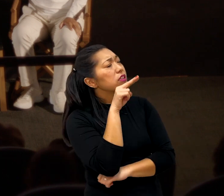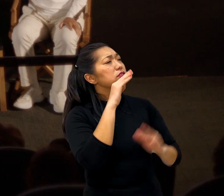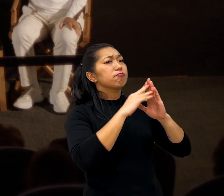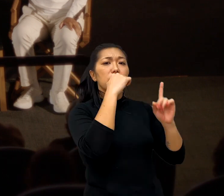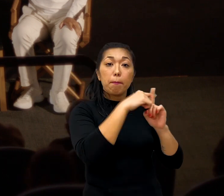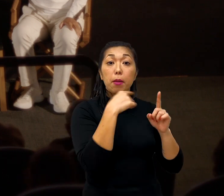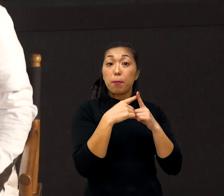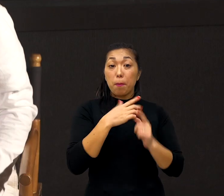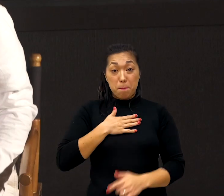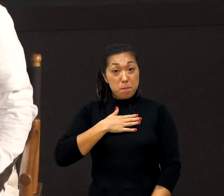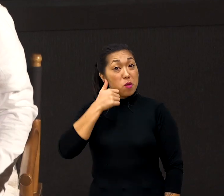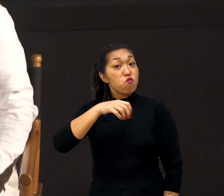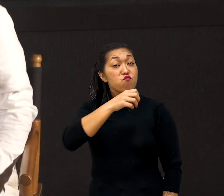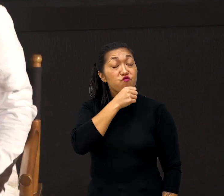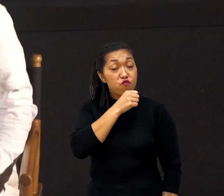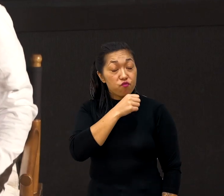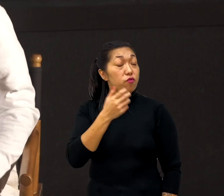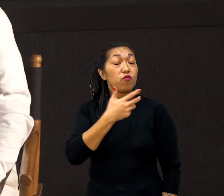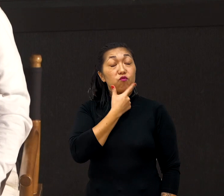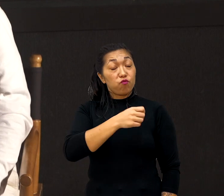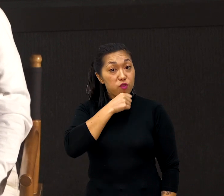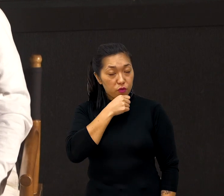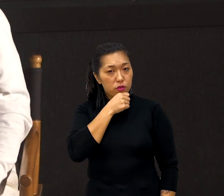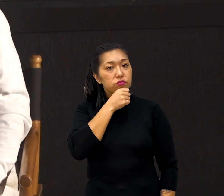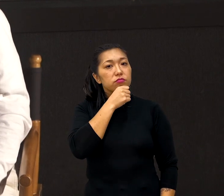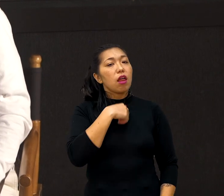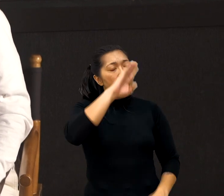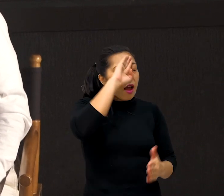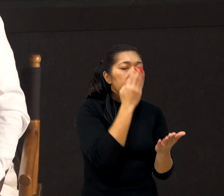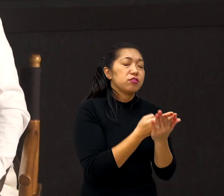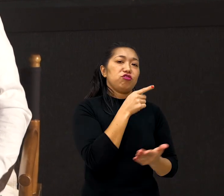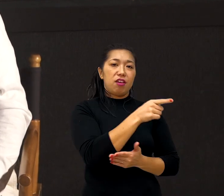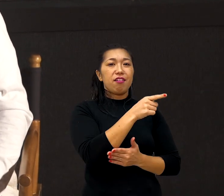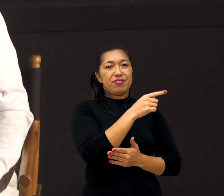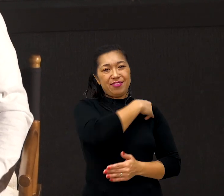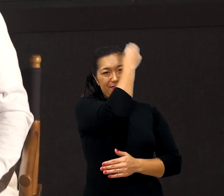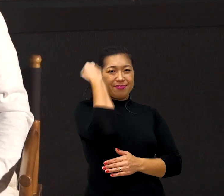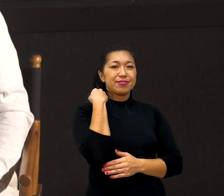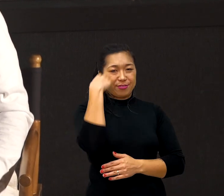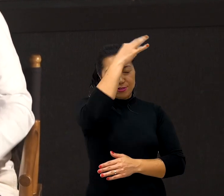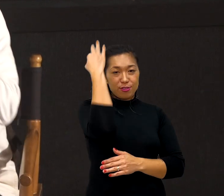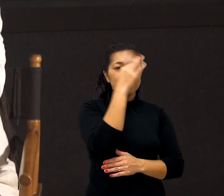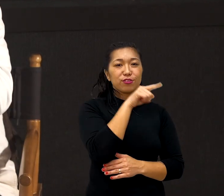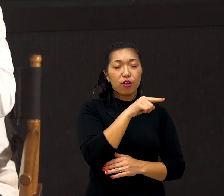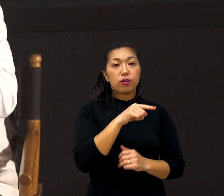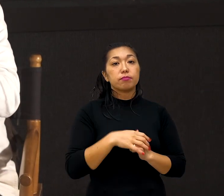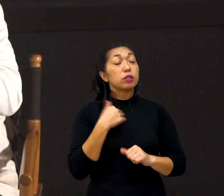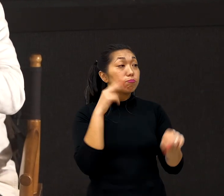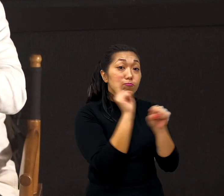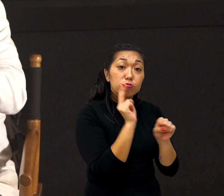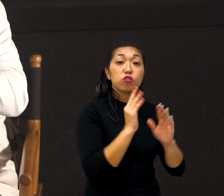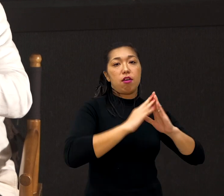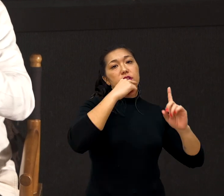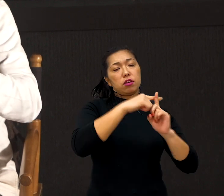de meu avô, que era devoto de São Benedito. Meu avô cuidava daquela capela, cuidava daquela